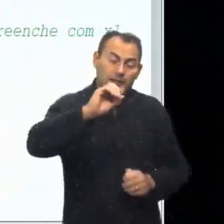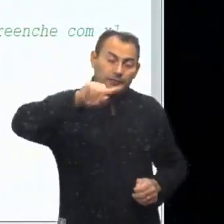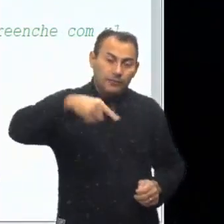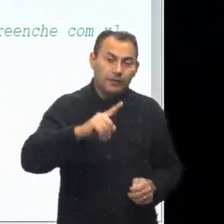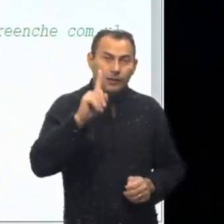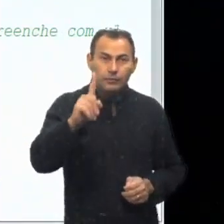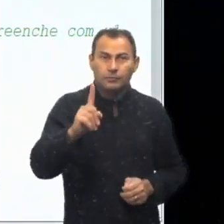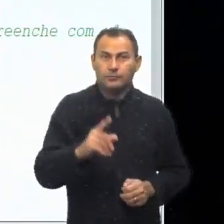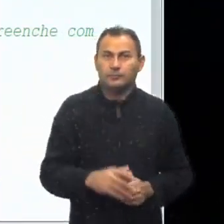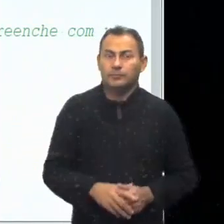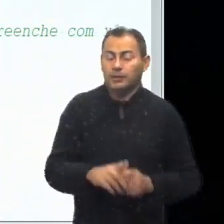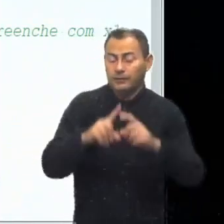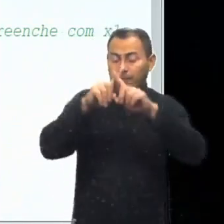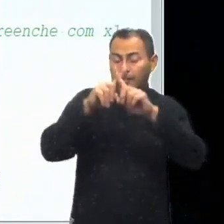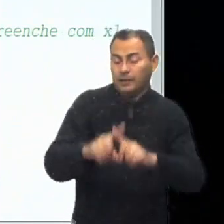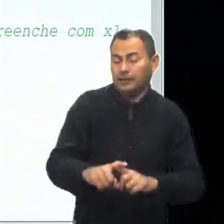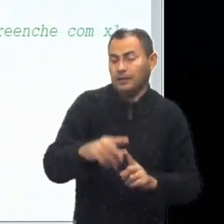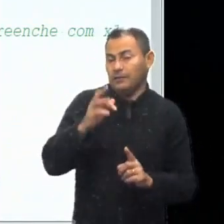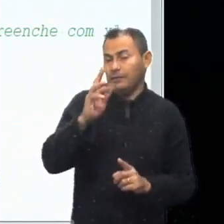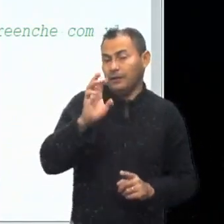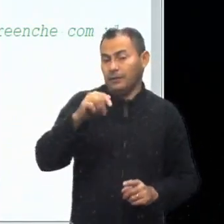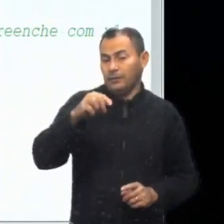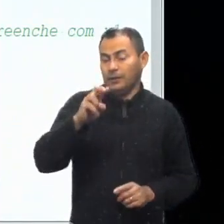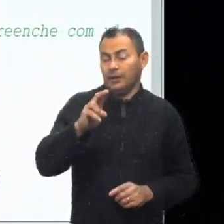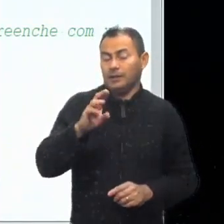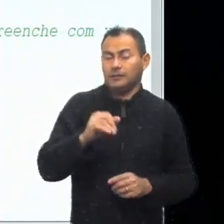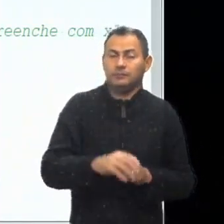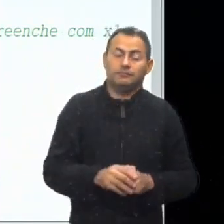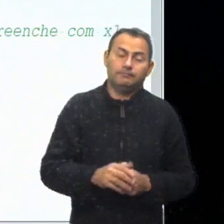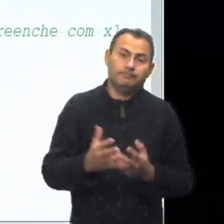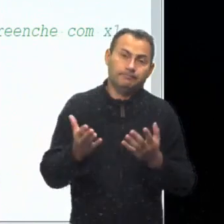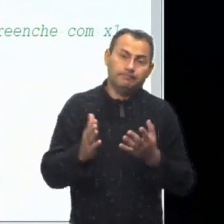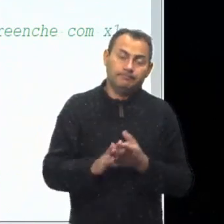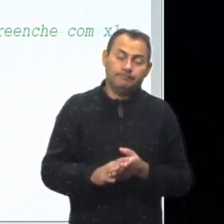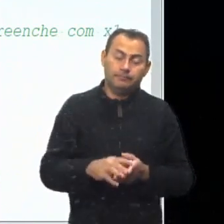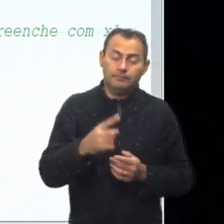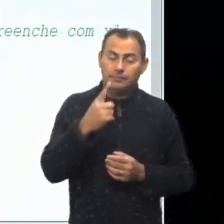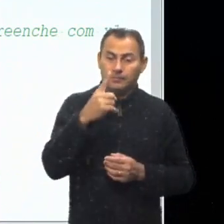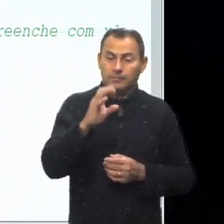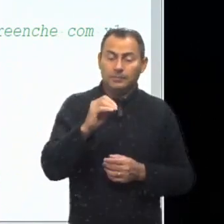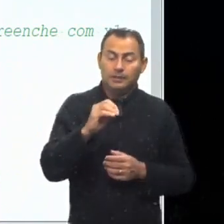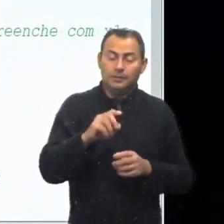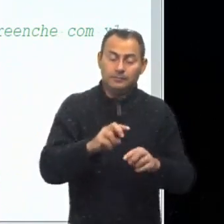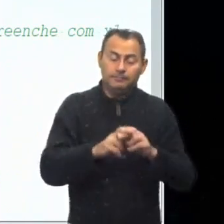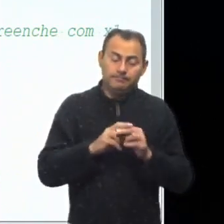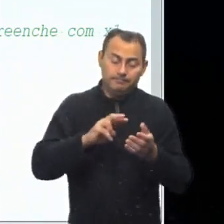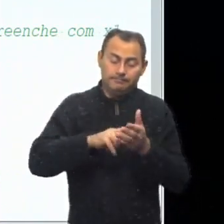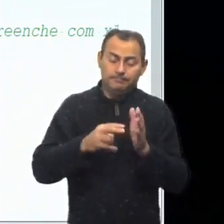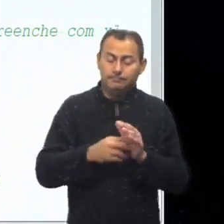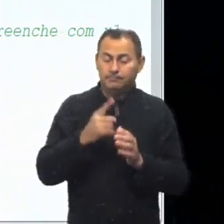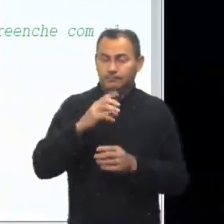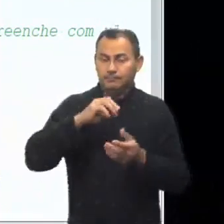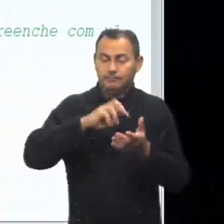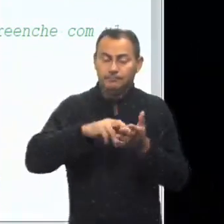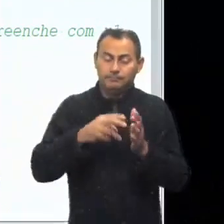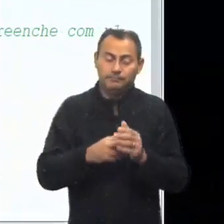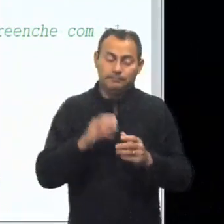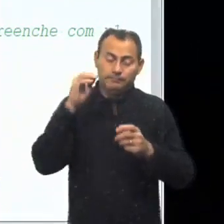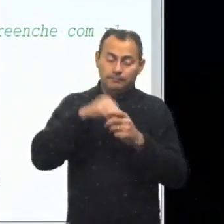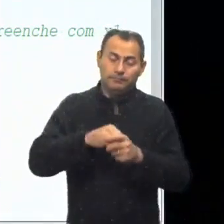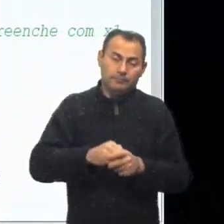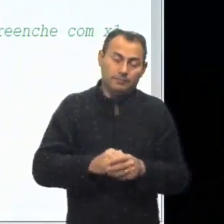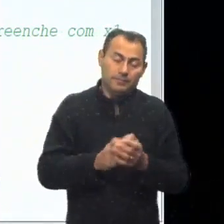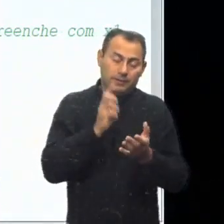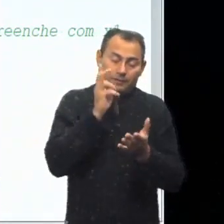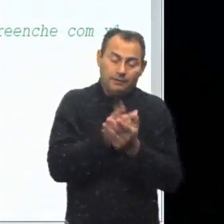0,1 vezes a frequência, ou seja, 1/10 da frequência que eu defini. Aqui eu vou colocar